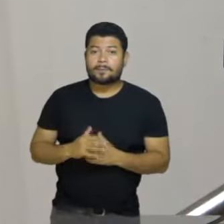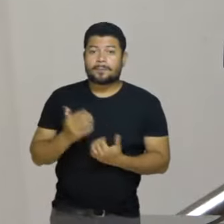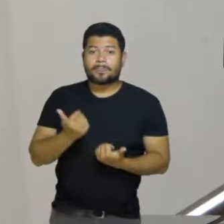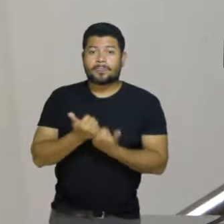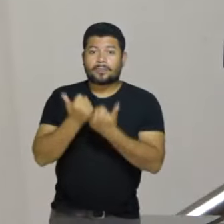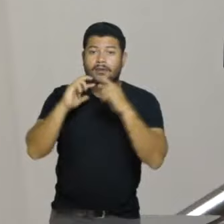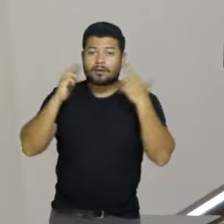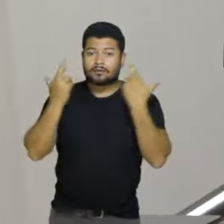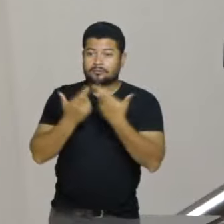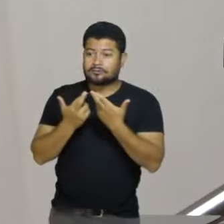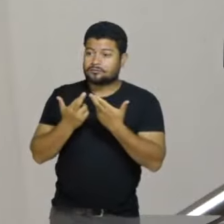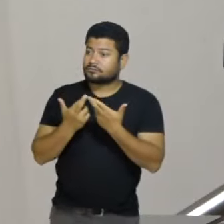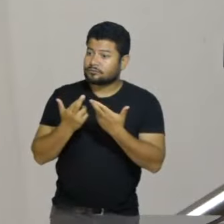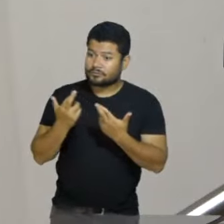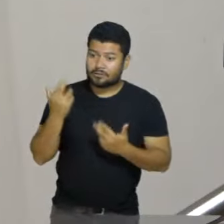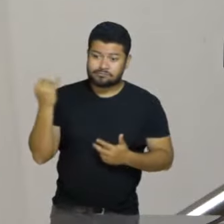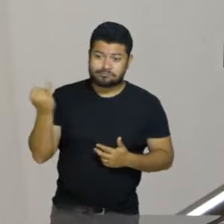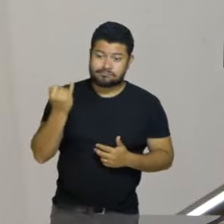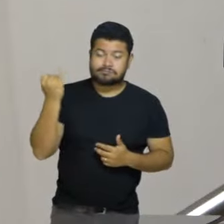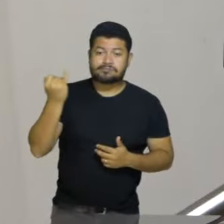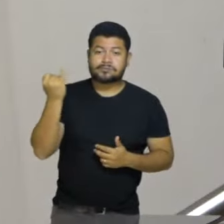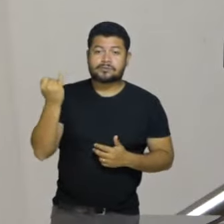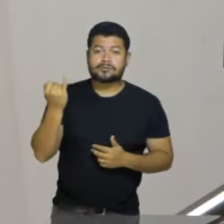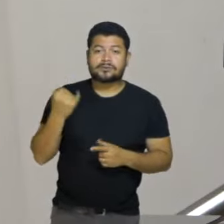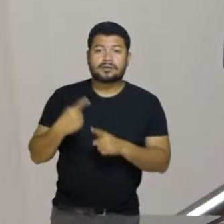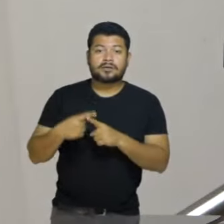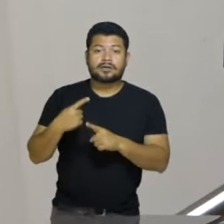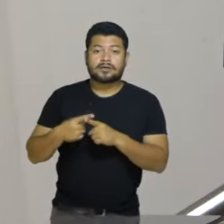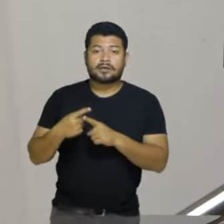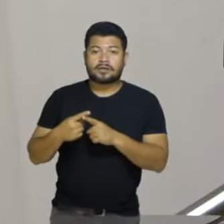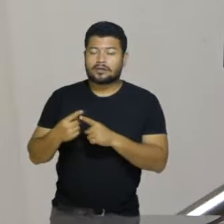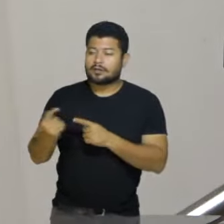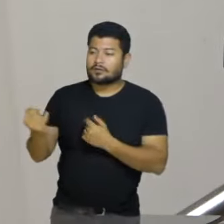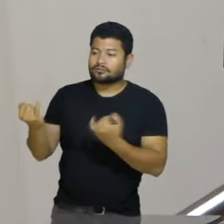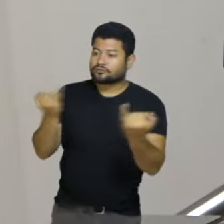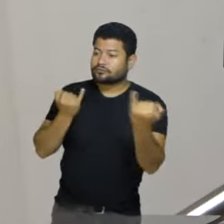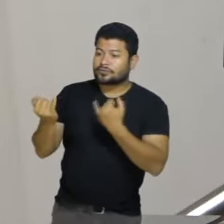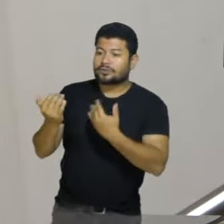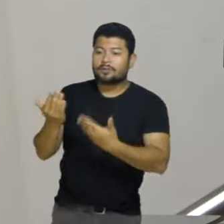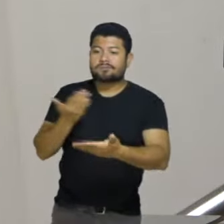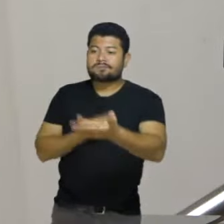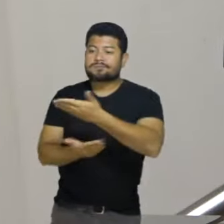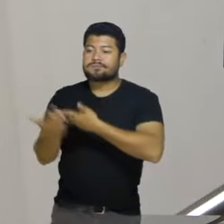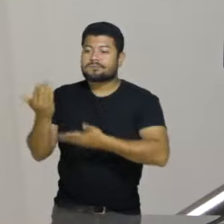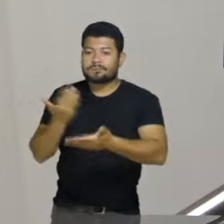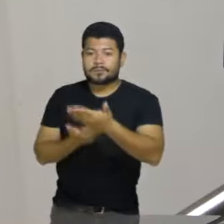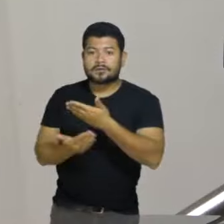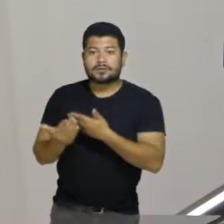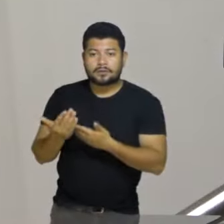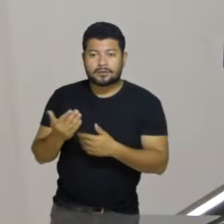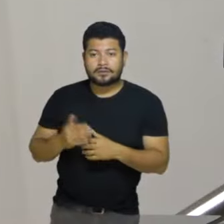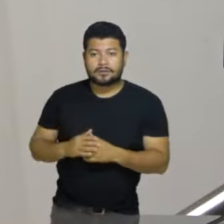passo significativo em busca do conhecimento e troca de experiência, principalmente, senhor presidente,